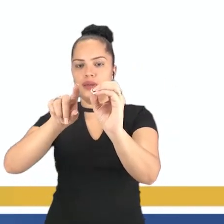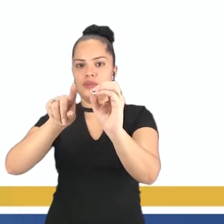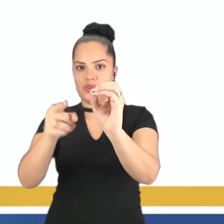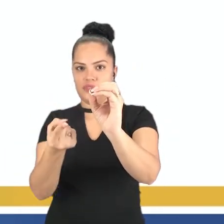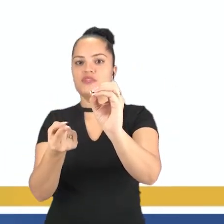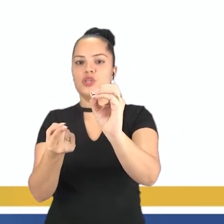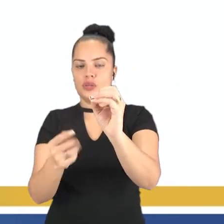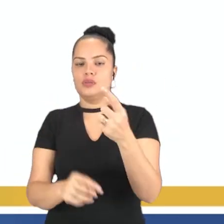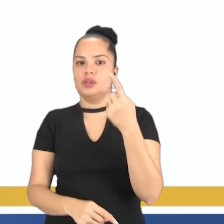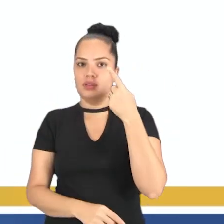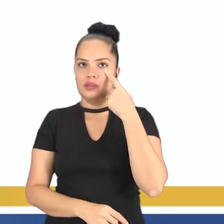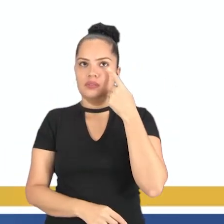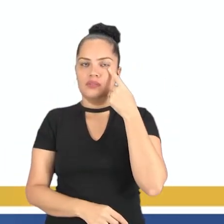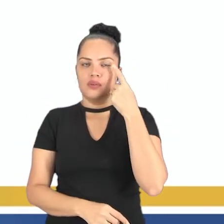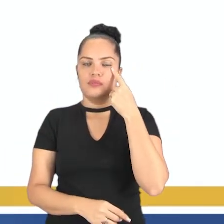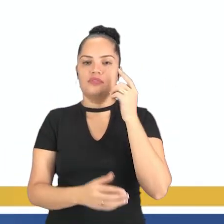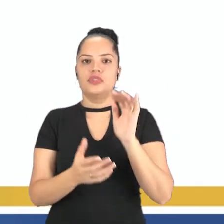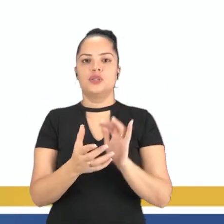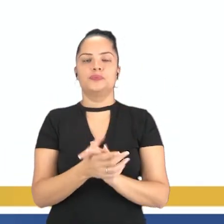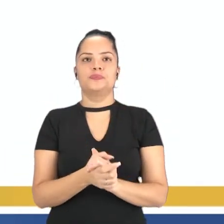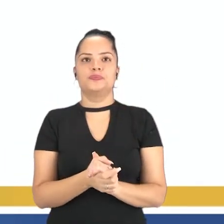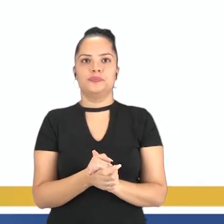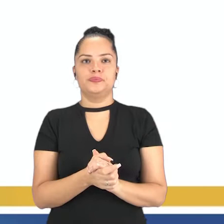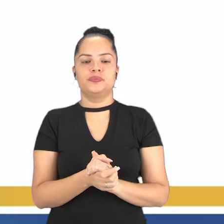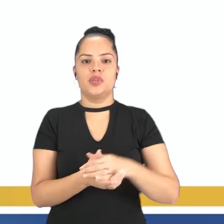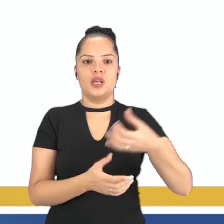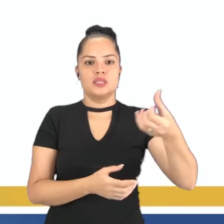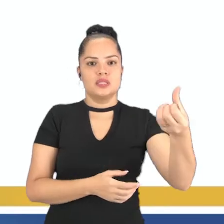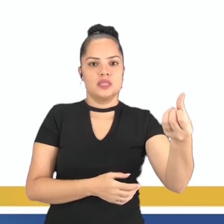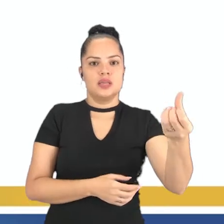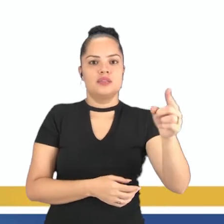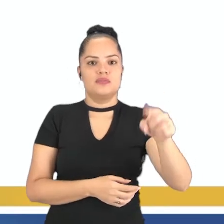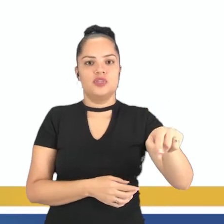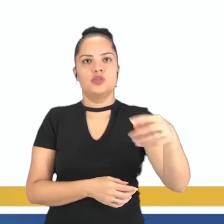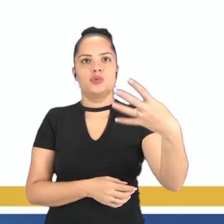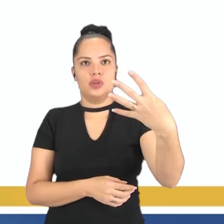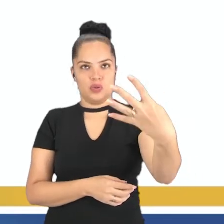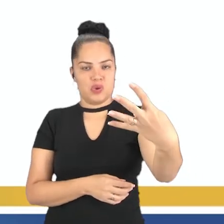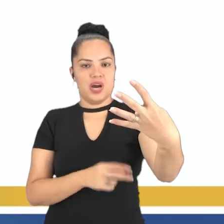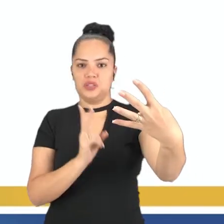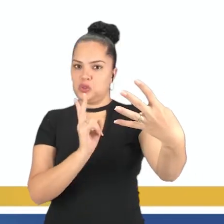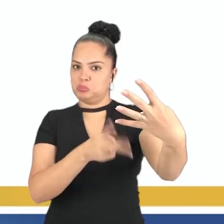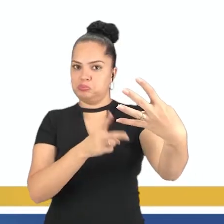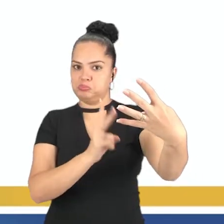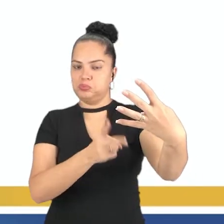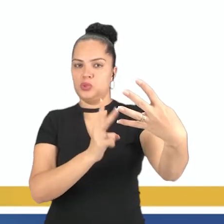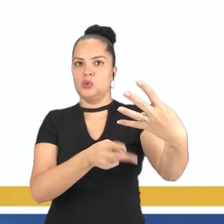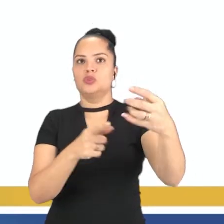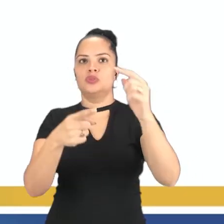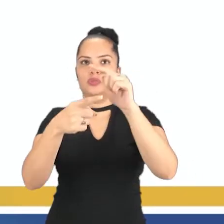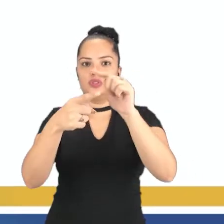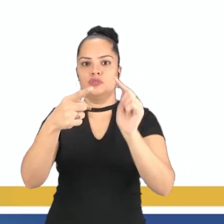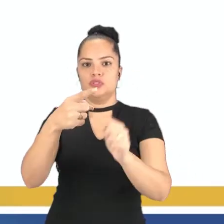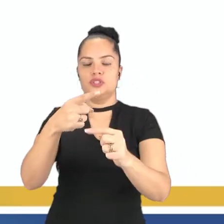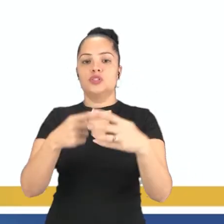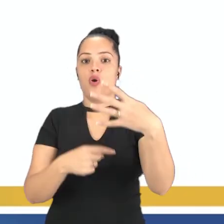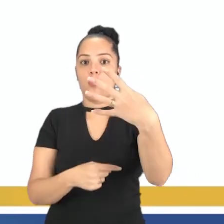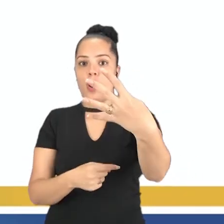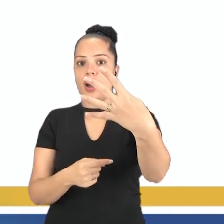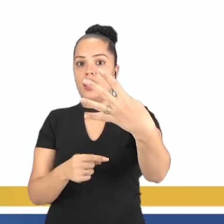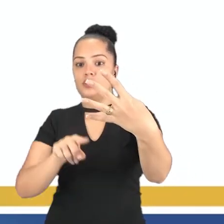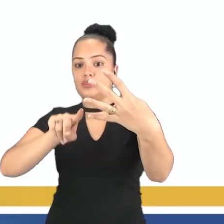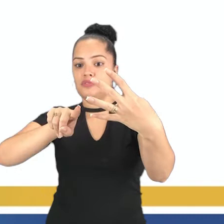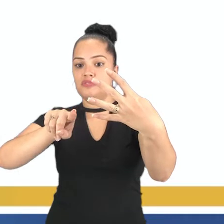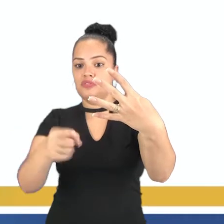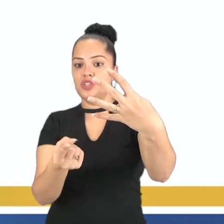ficar o quê? Bota um traço, escreve lá embaixo. 6,4, do jeito que estava, dividido para 4,0. Agora,